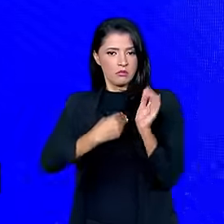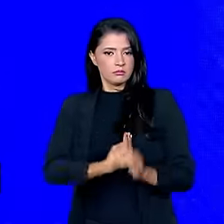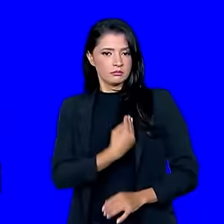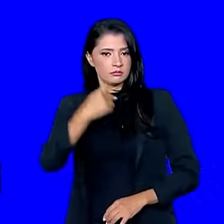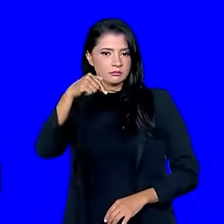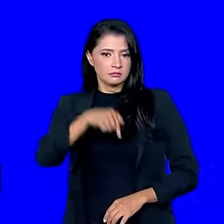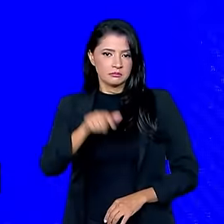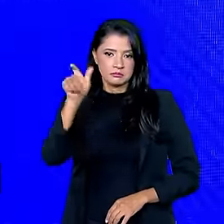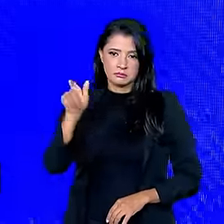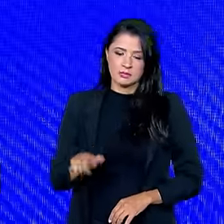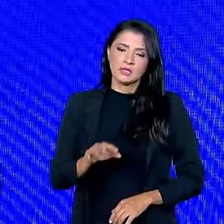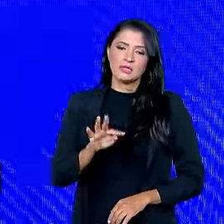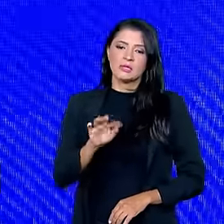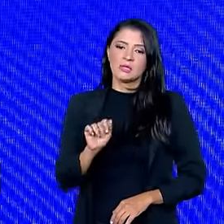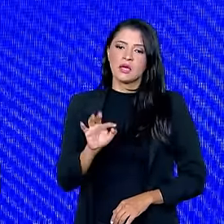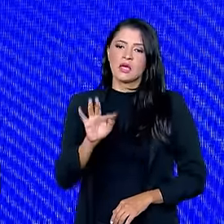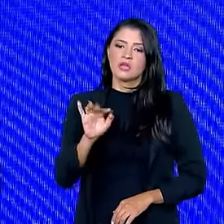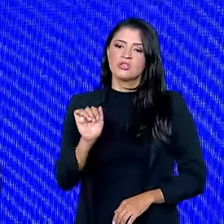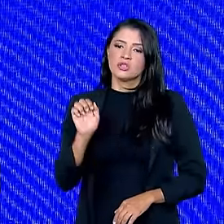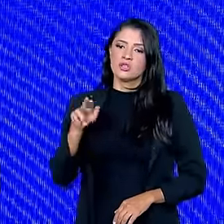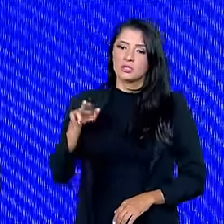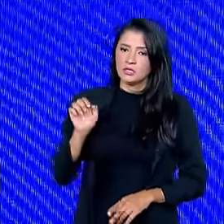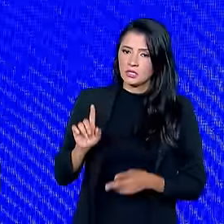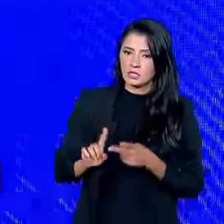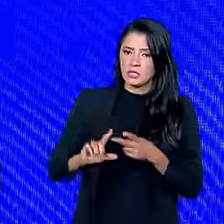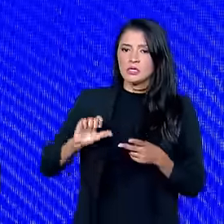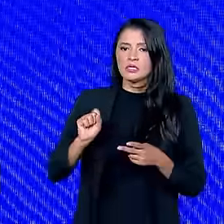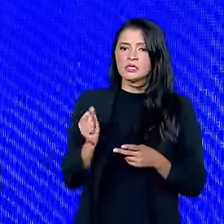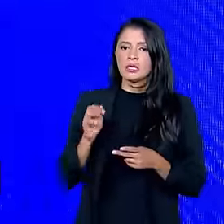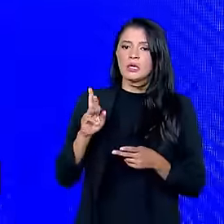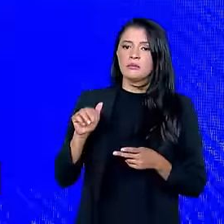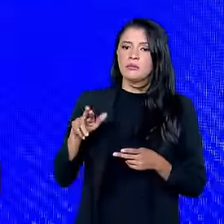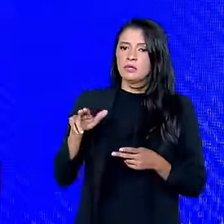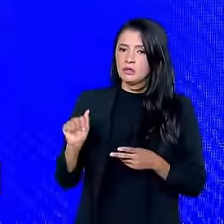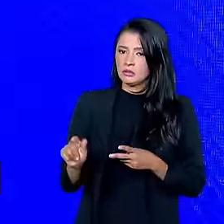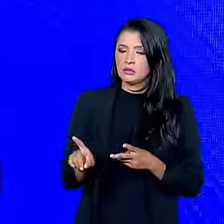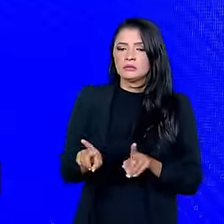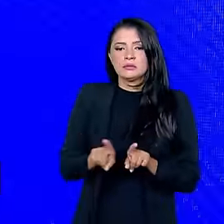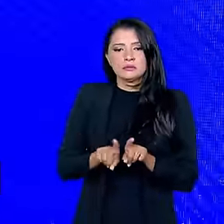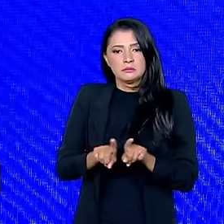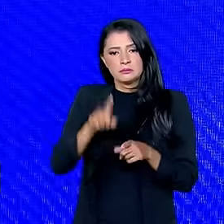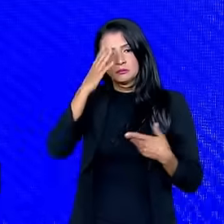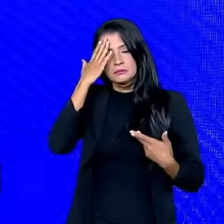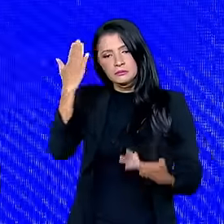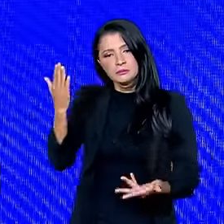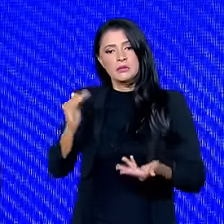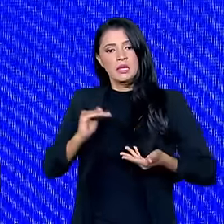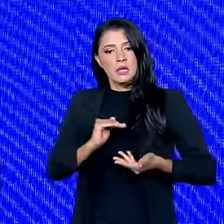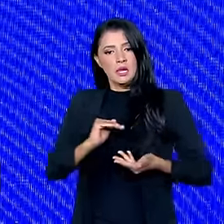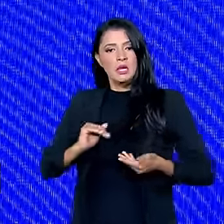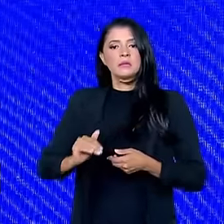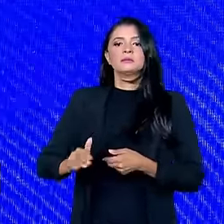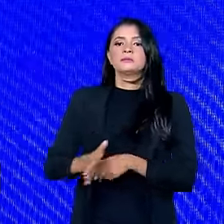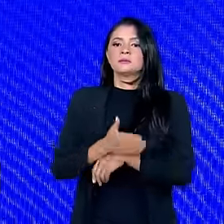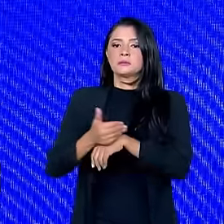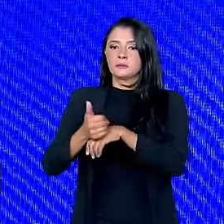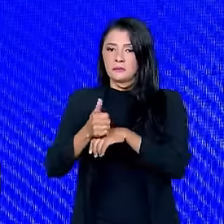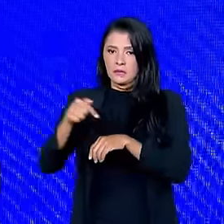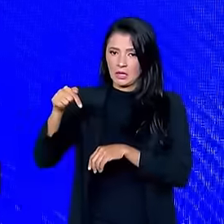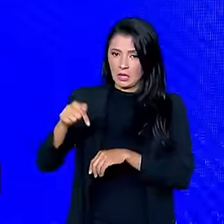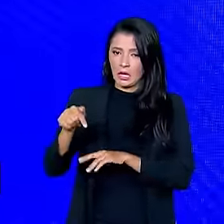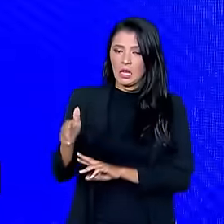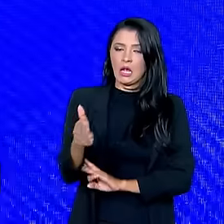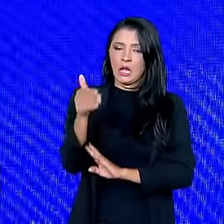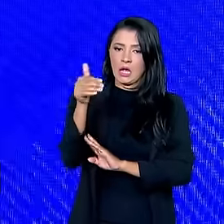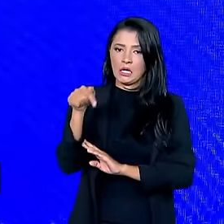na pessoa da Tatiana e da Sabrina. Agradecer ao Itamaraty e à Embaixada do Brasil aqui no